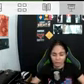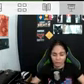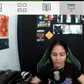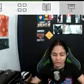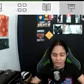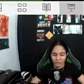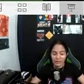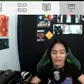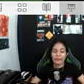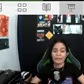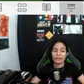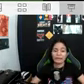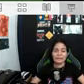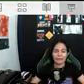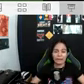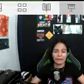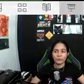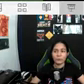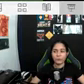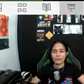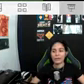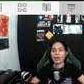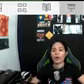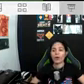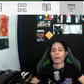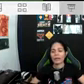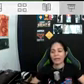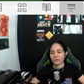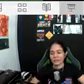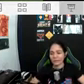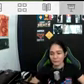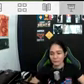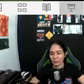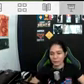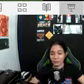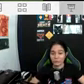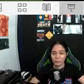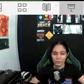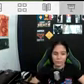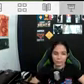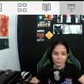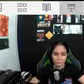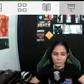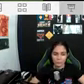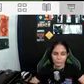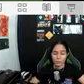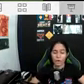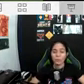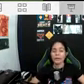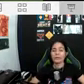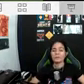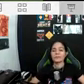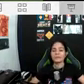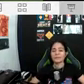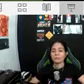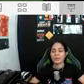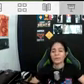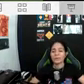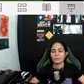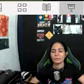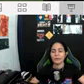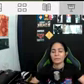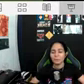acontece naturalmente. E aí é necessário que você colete essas informações, dependendo do seu estudo, para que